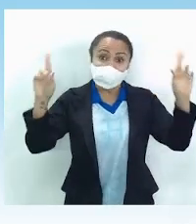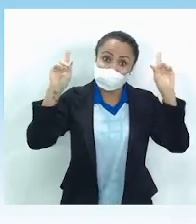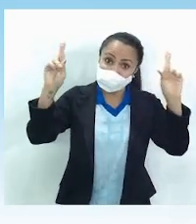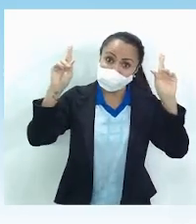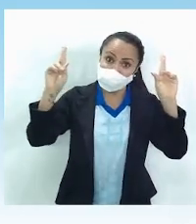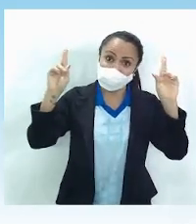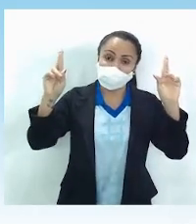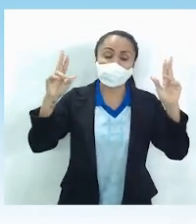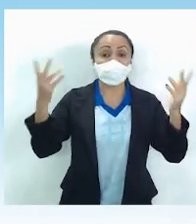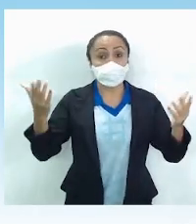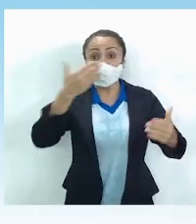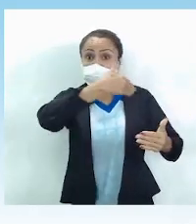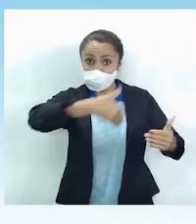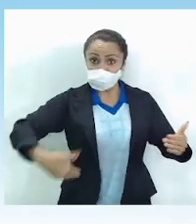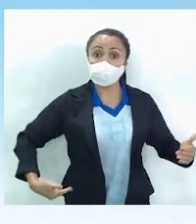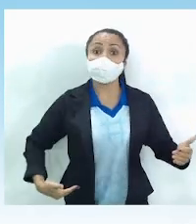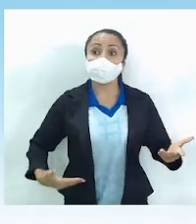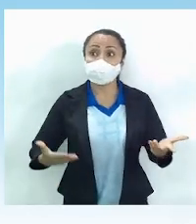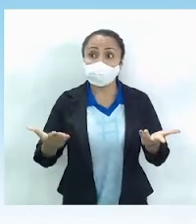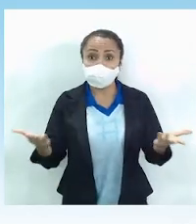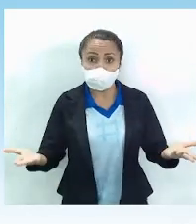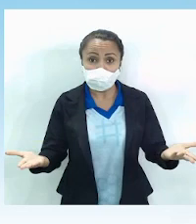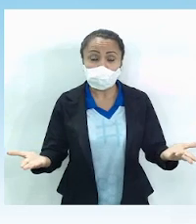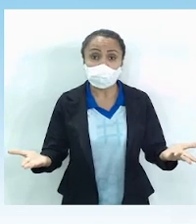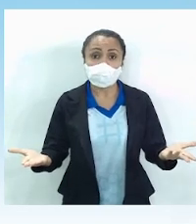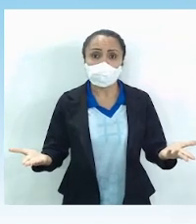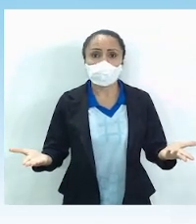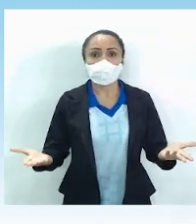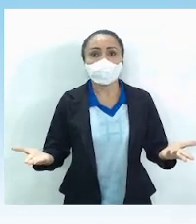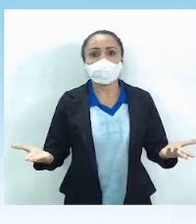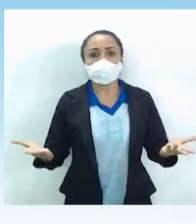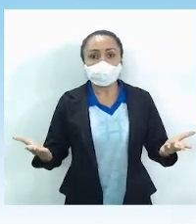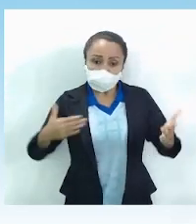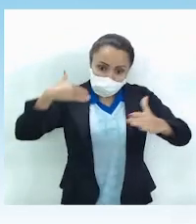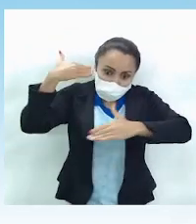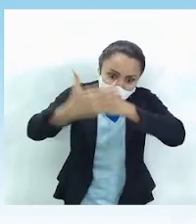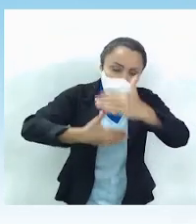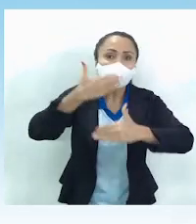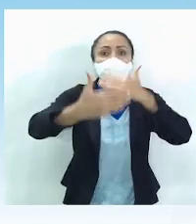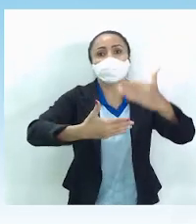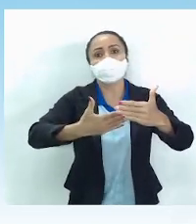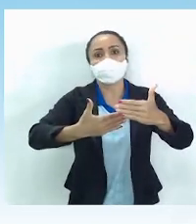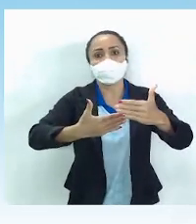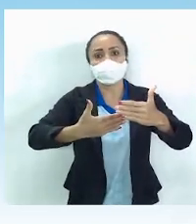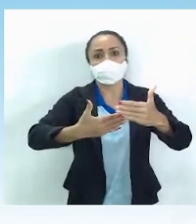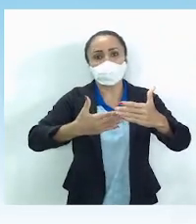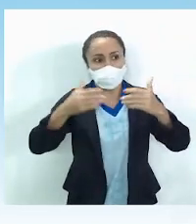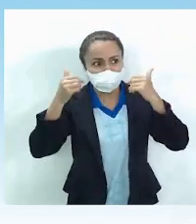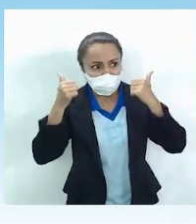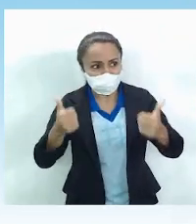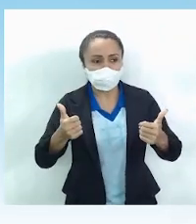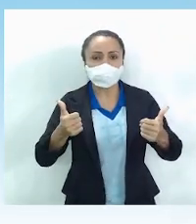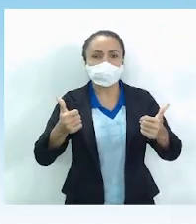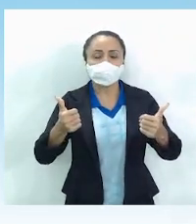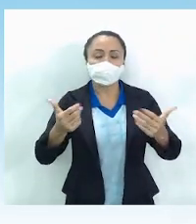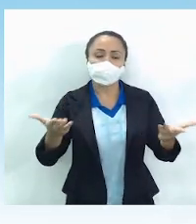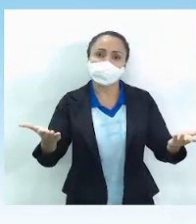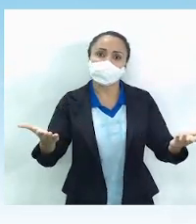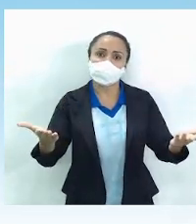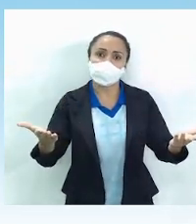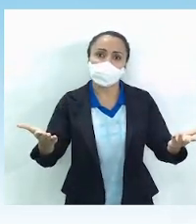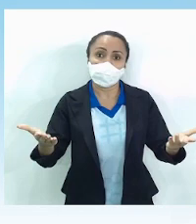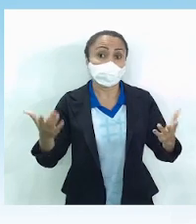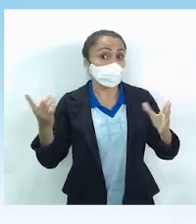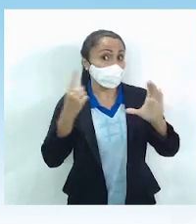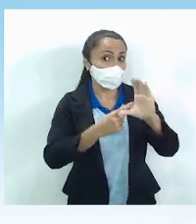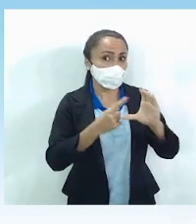a gente tenha um governo que seja progressista, tá certo? Não quer dizer